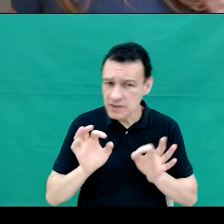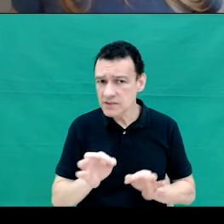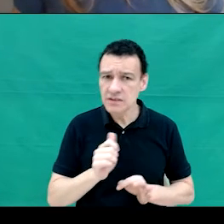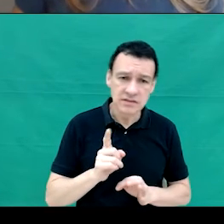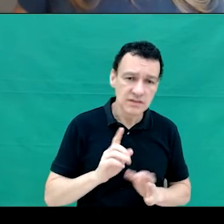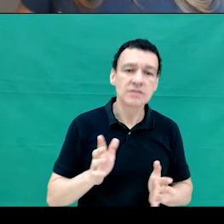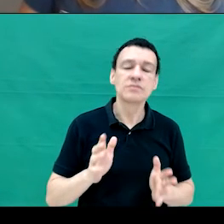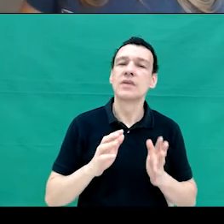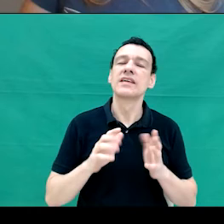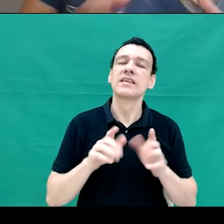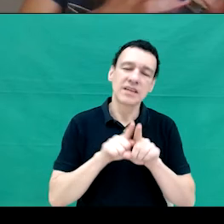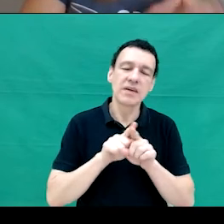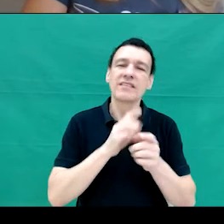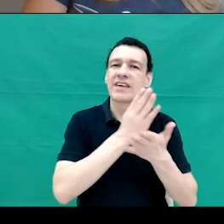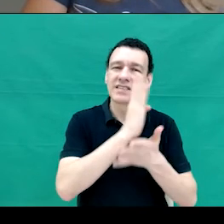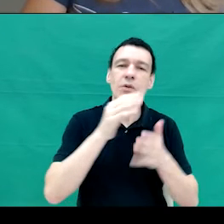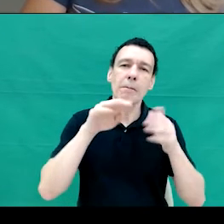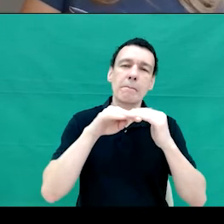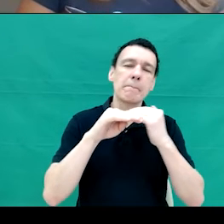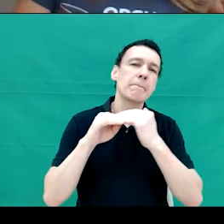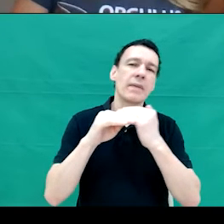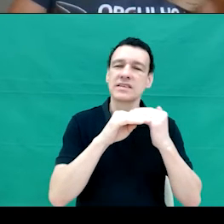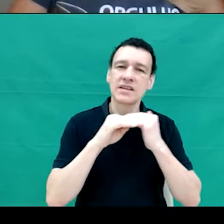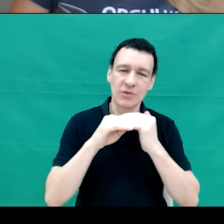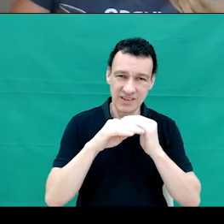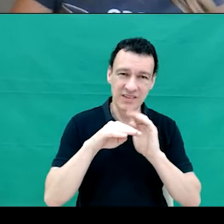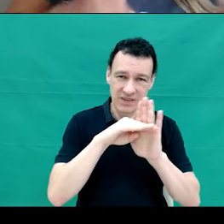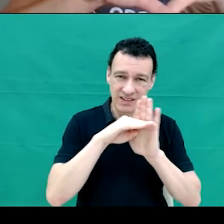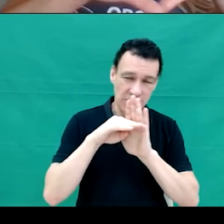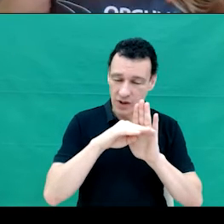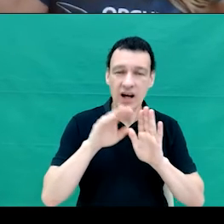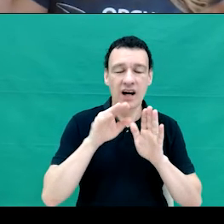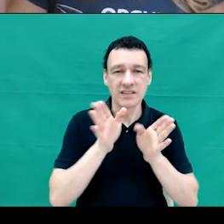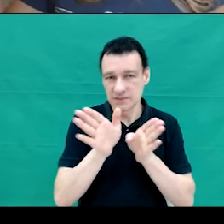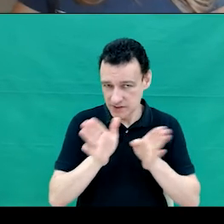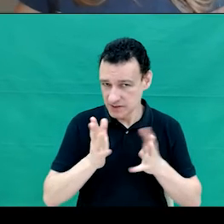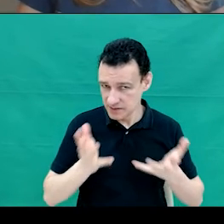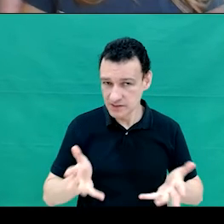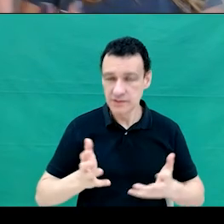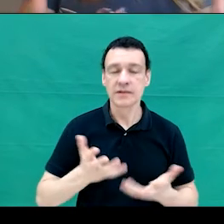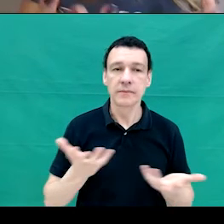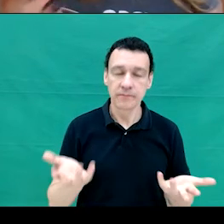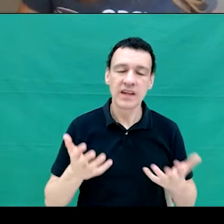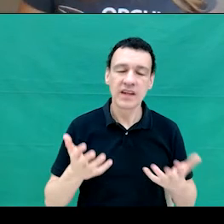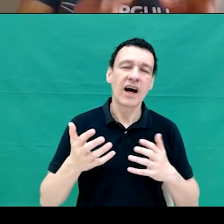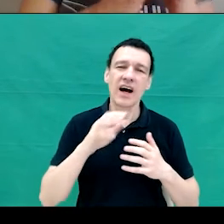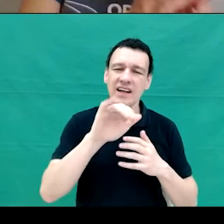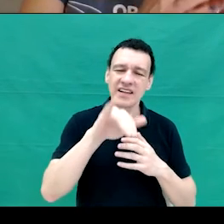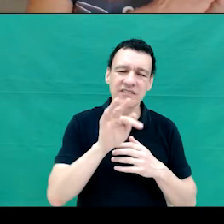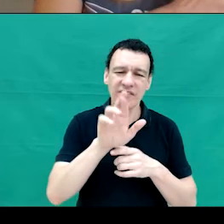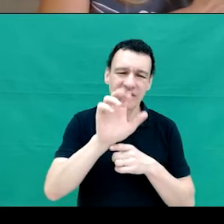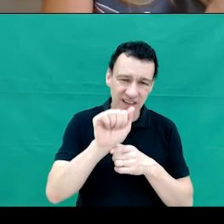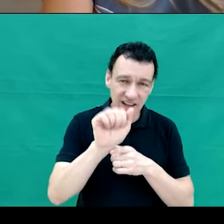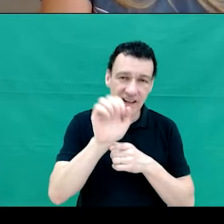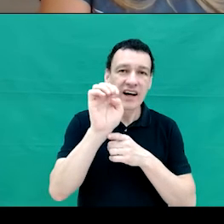validação dos padrões de acessibilidade da arquitetura, né, como nós vimos ali, toda a infraestrutura da